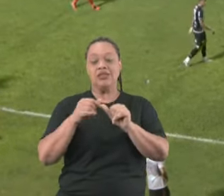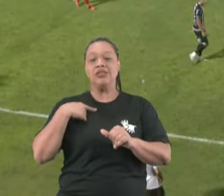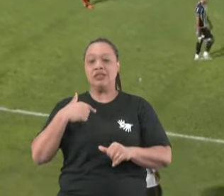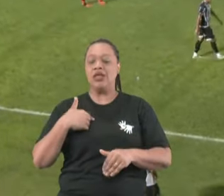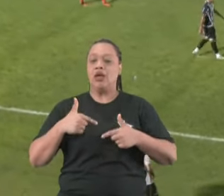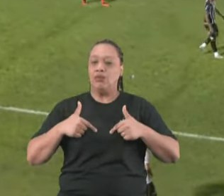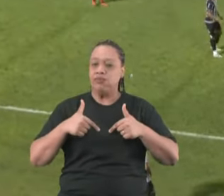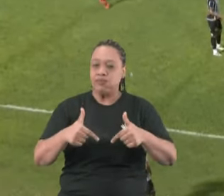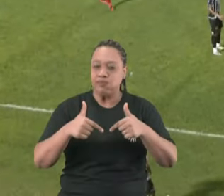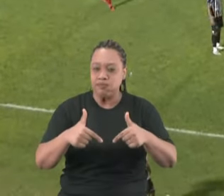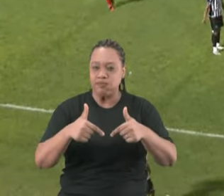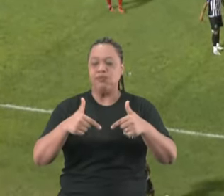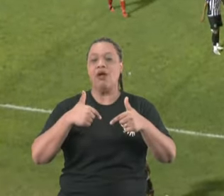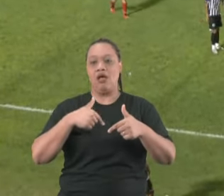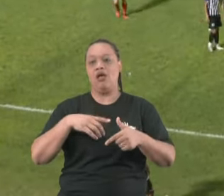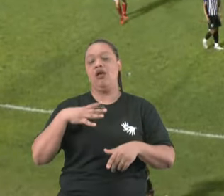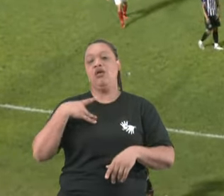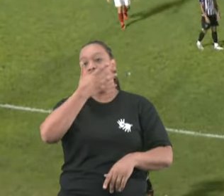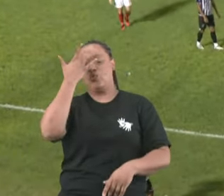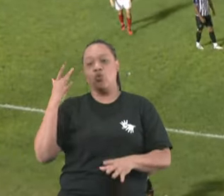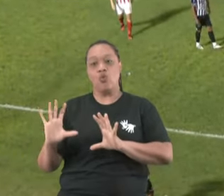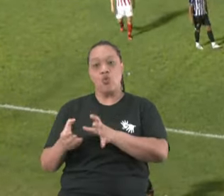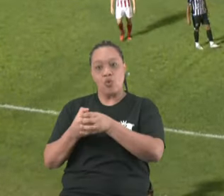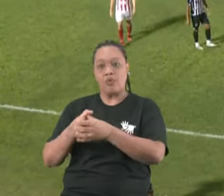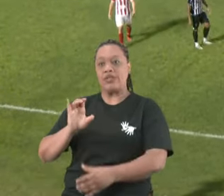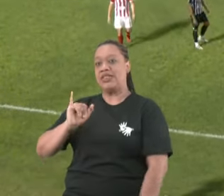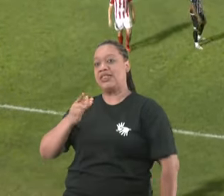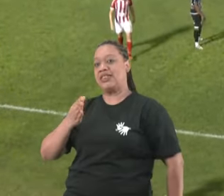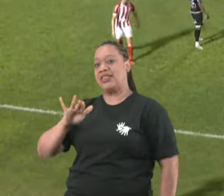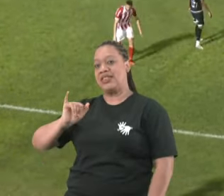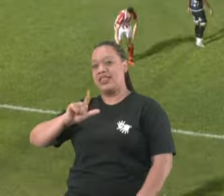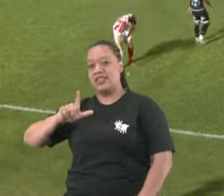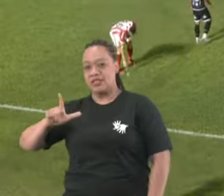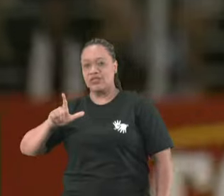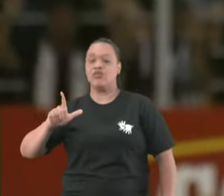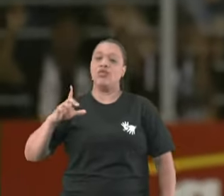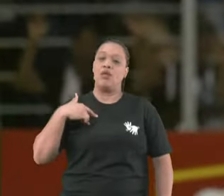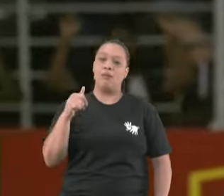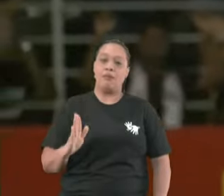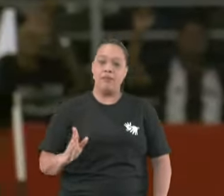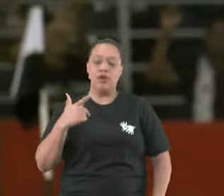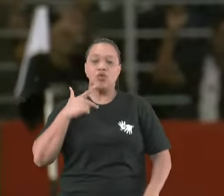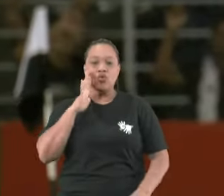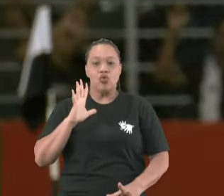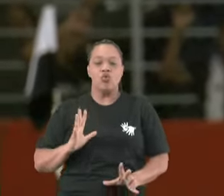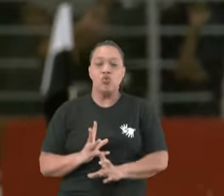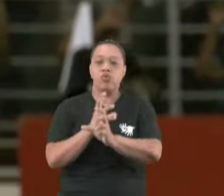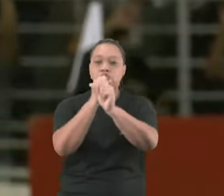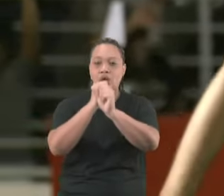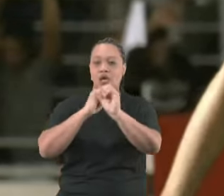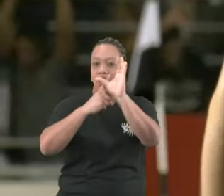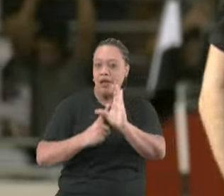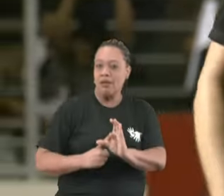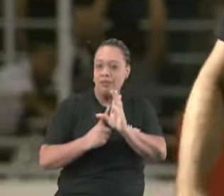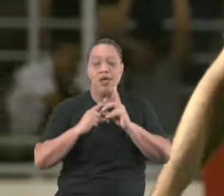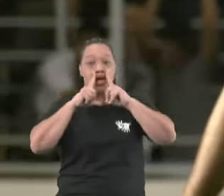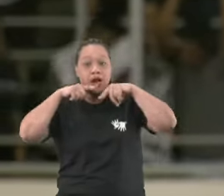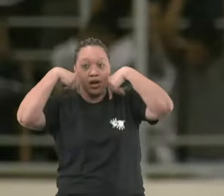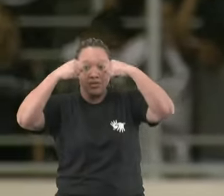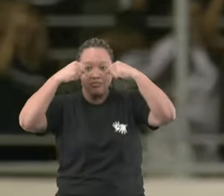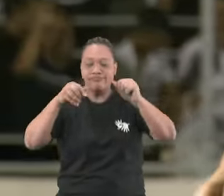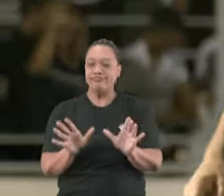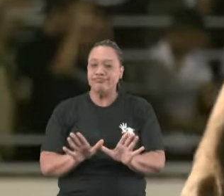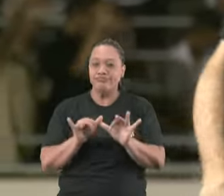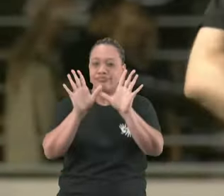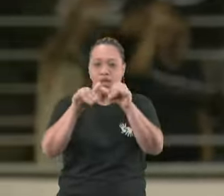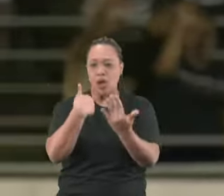do Fantasma, foi para o Internacional na Copa do Brasil. Se contar apenas os jogos do Campeonato Alagoano e Copa Alagoas, o Alvinegro não